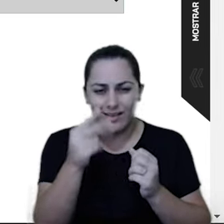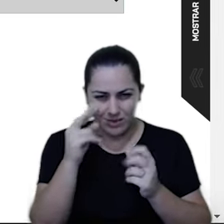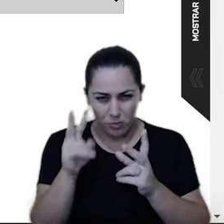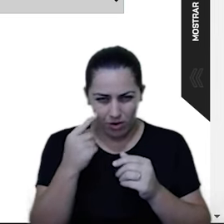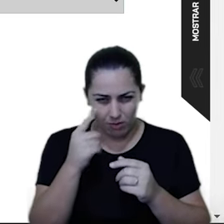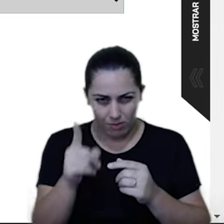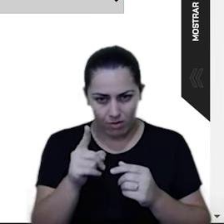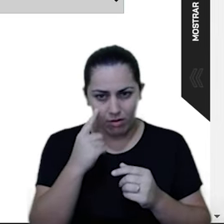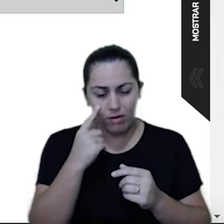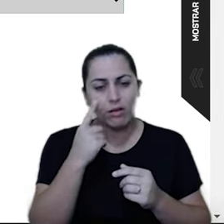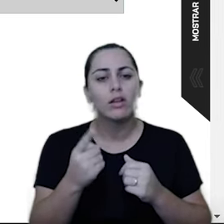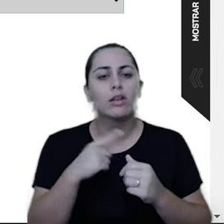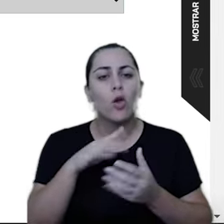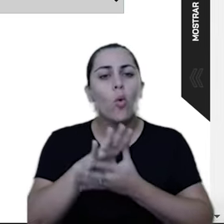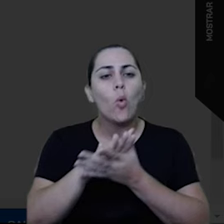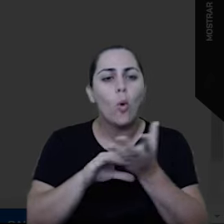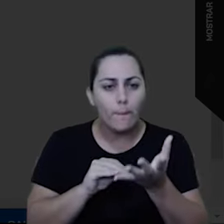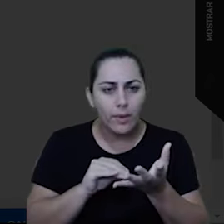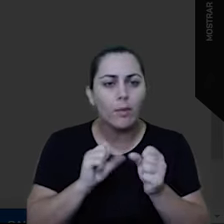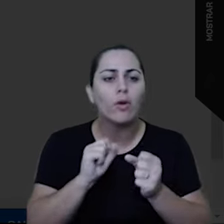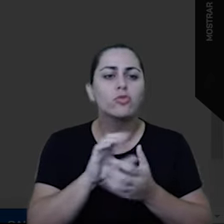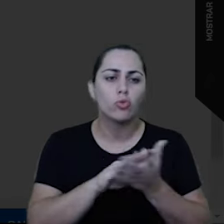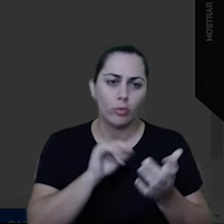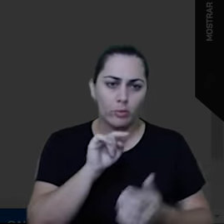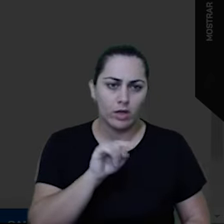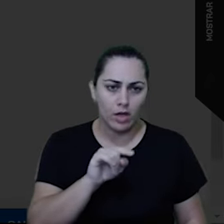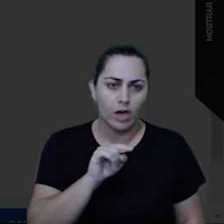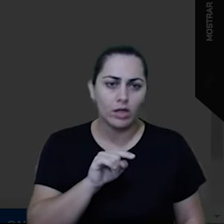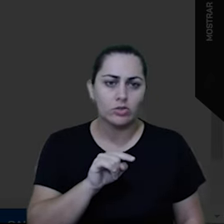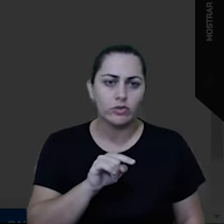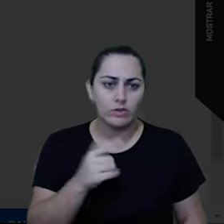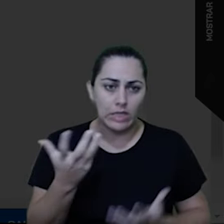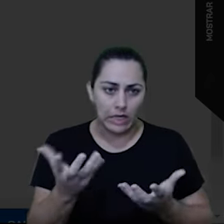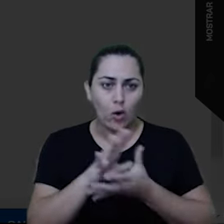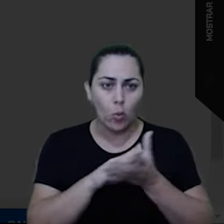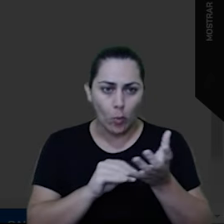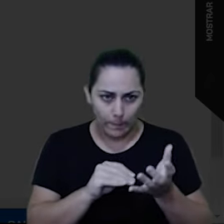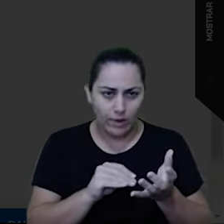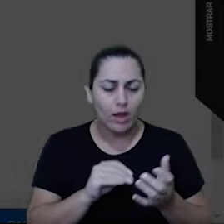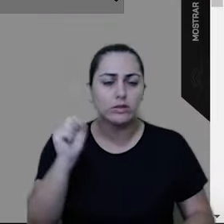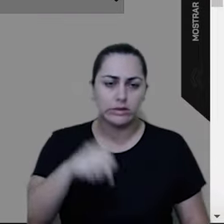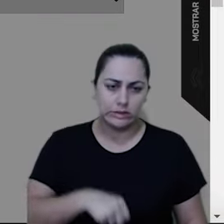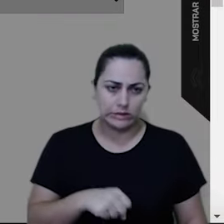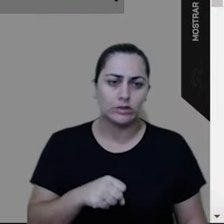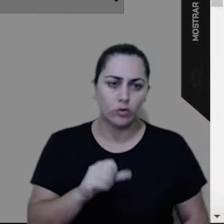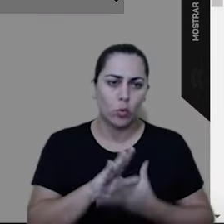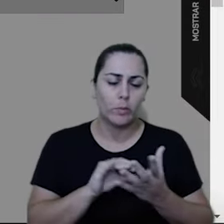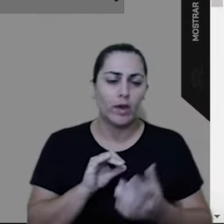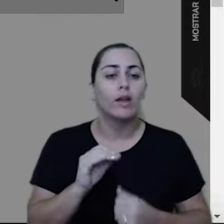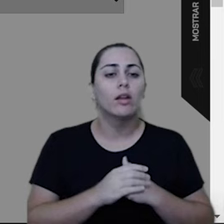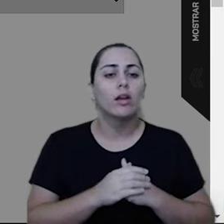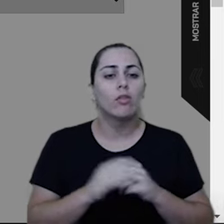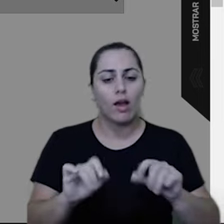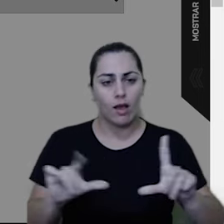cima ó do lado do Adicionar novo tem o copiar eu clico aqui em copiar ele vai e fala deseja copiar a matriz Sim quero copiar